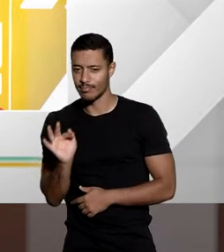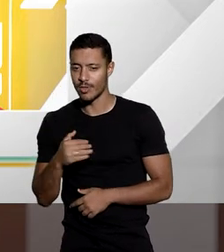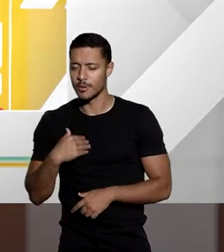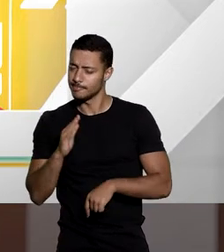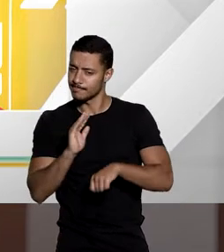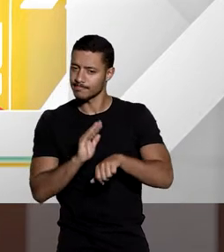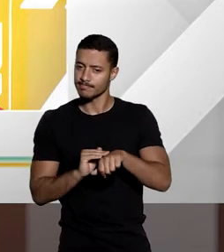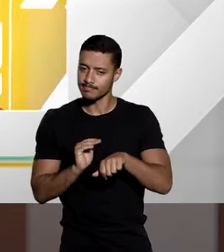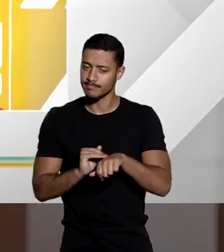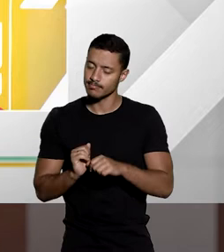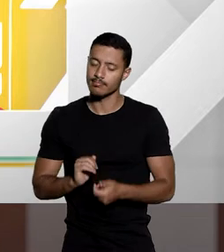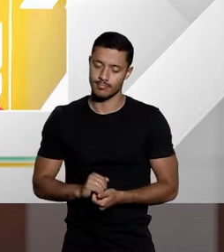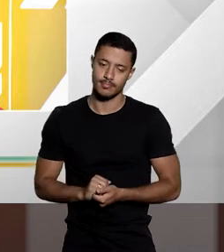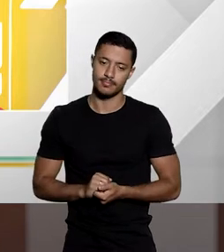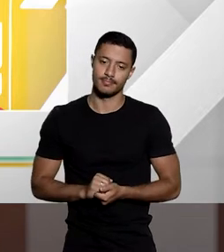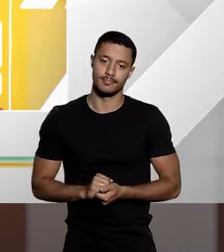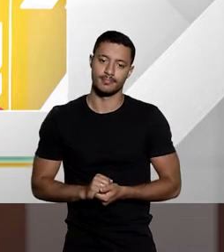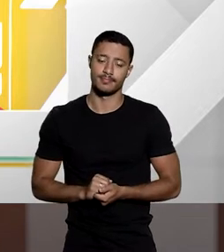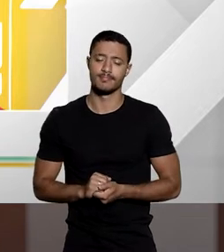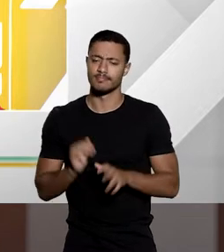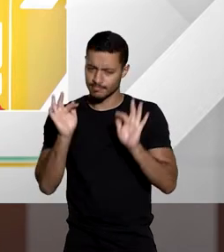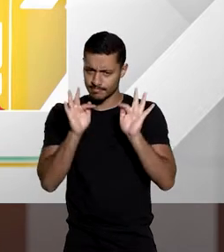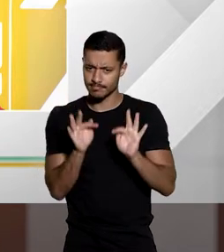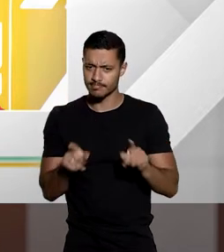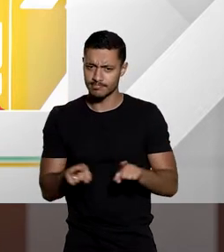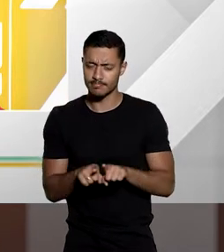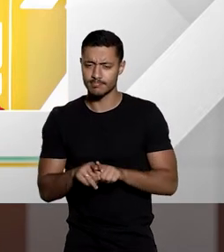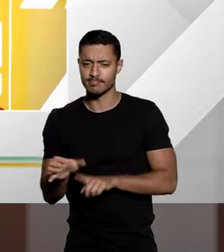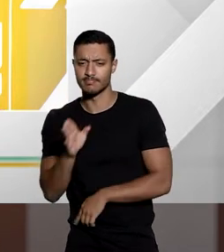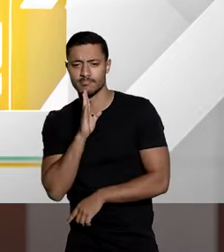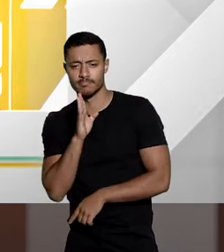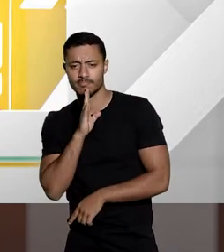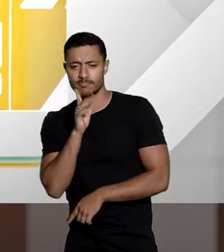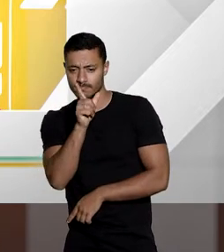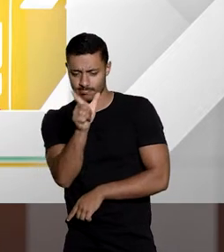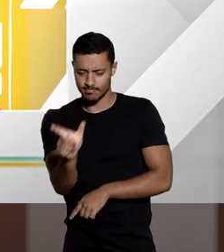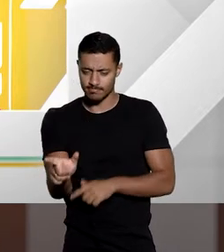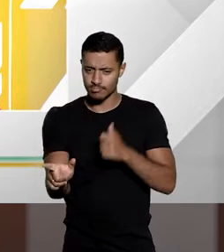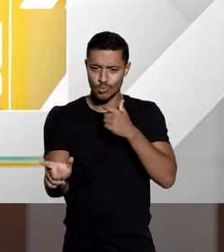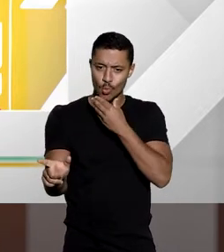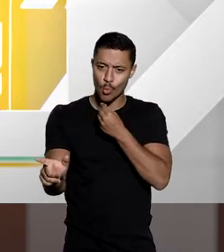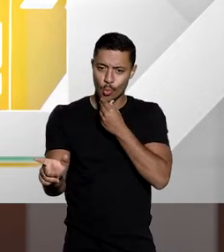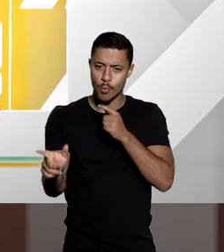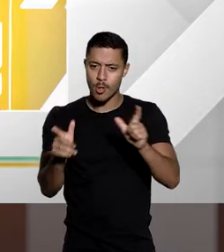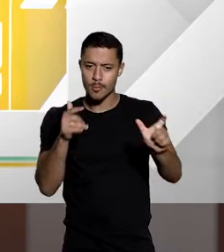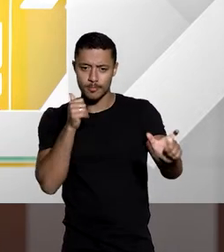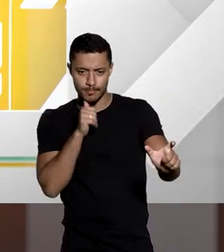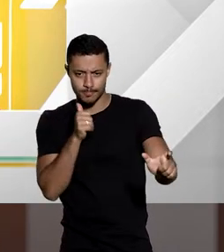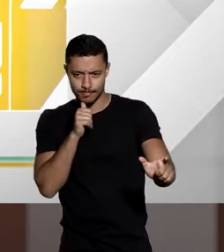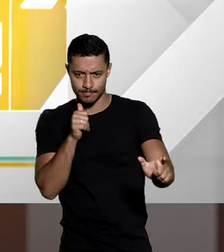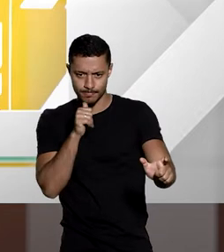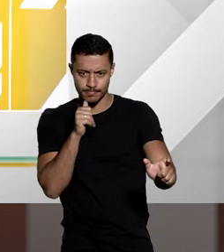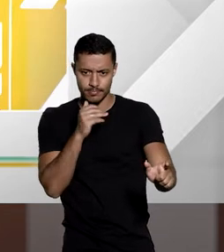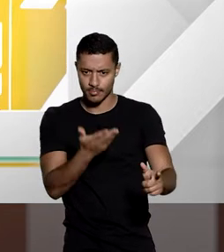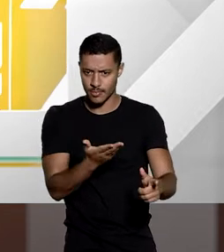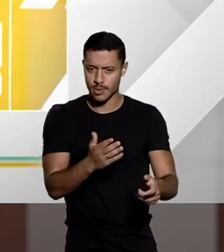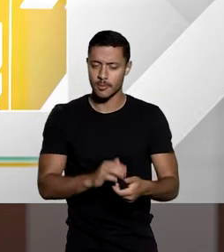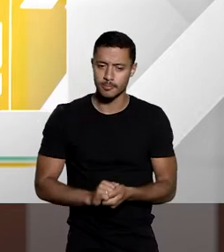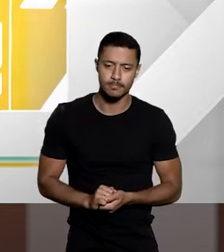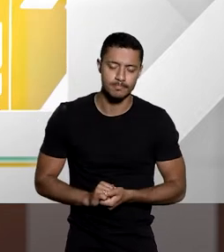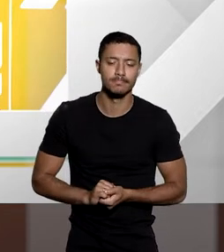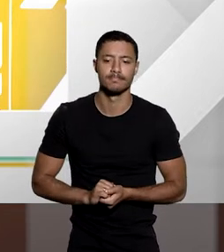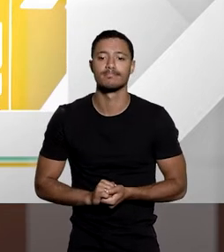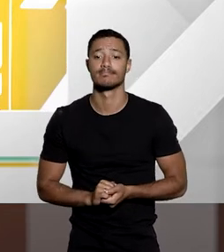sido convidada, feliz também por conhecer o Thiago e a Fátima e ser por eles